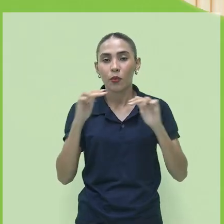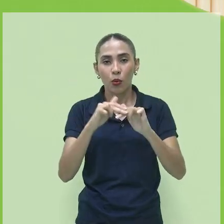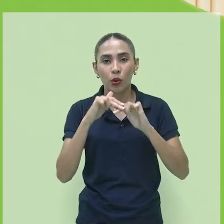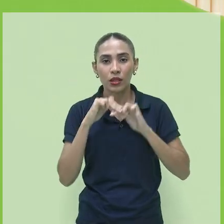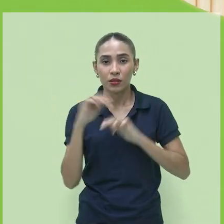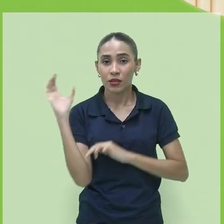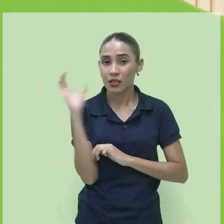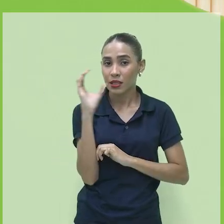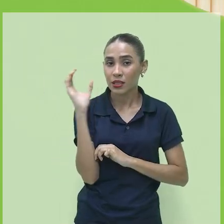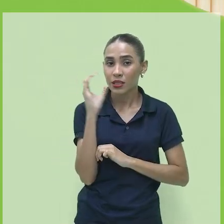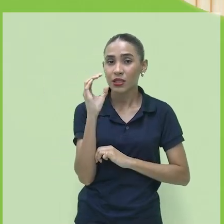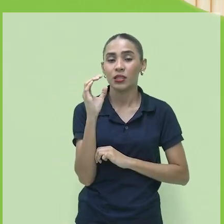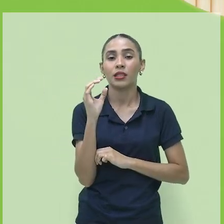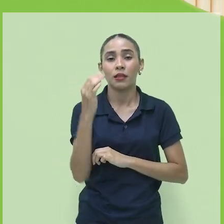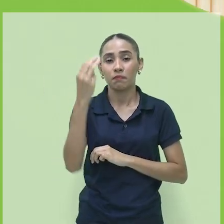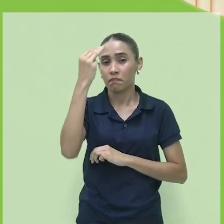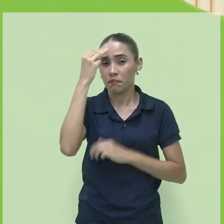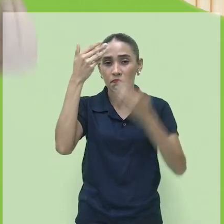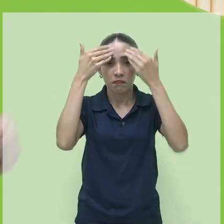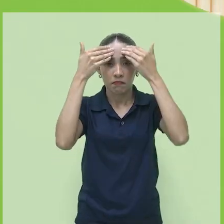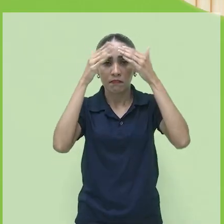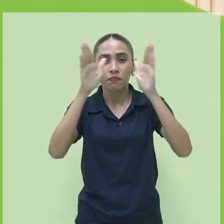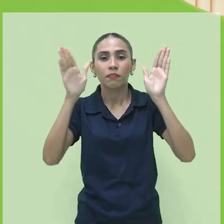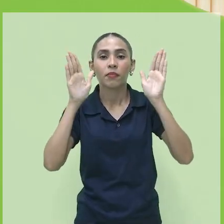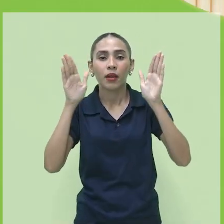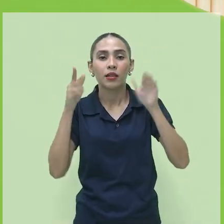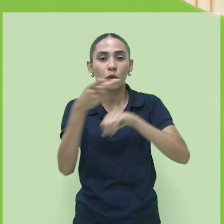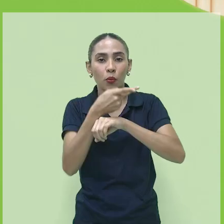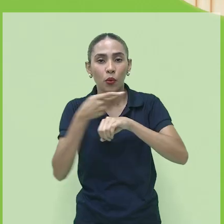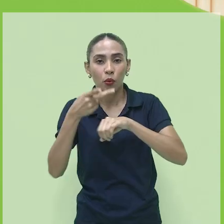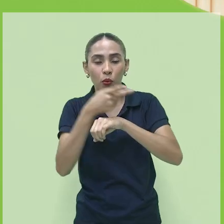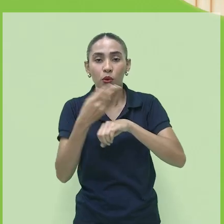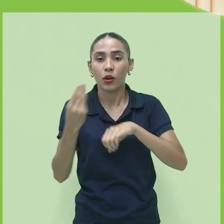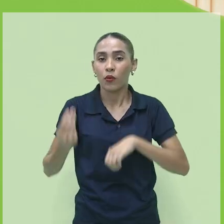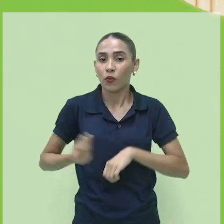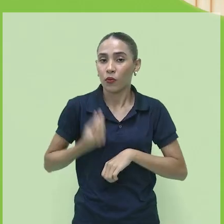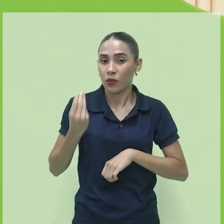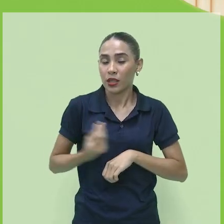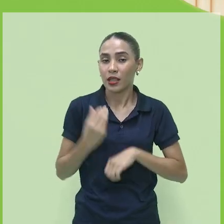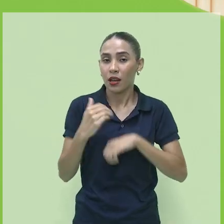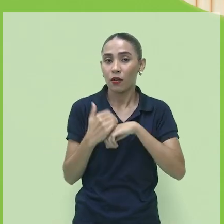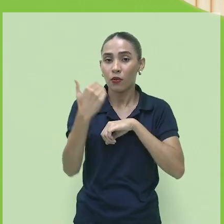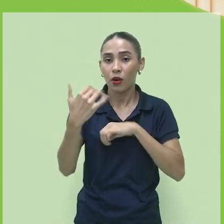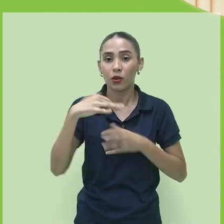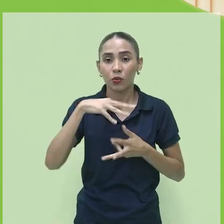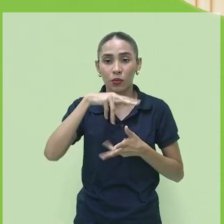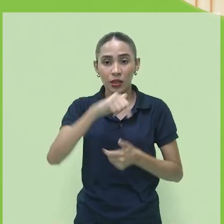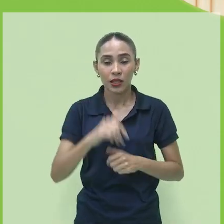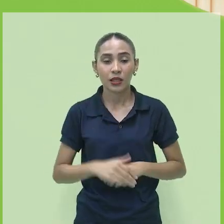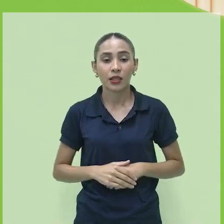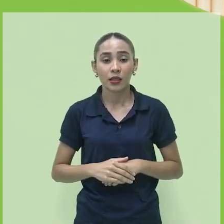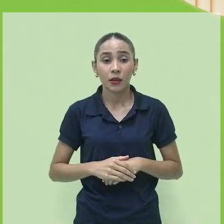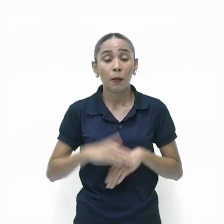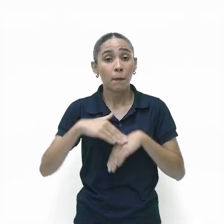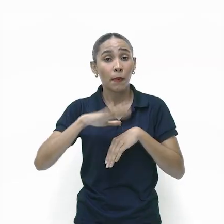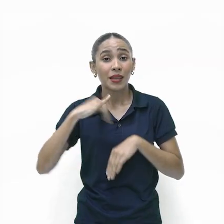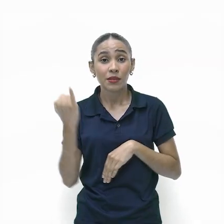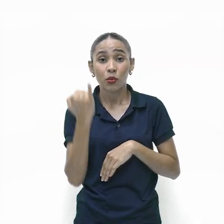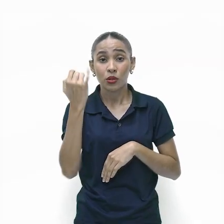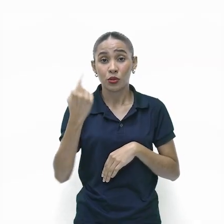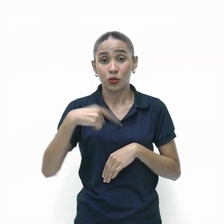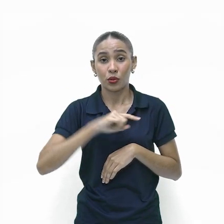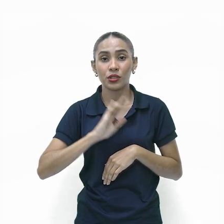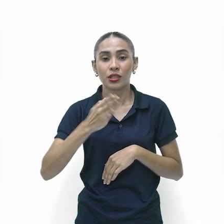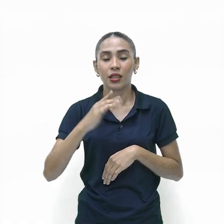parâmetros. Por isso, os cientistas mantêm a mente bem aberta enquanto procuram vida fora do nosso planeta. O mais incrível é o que